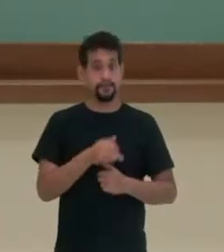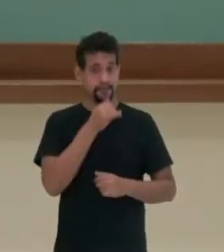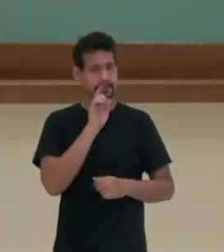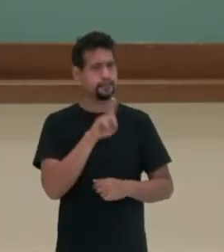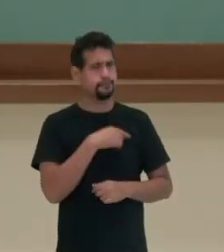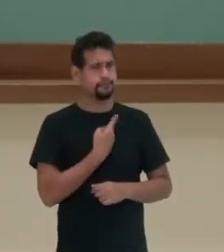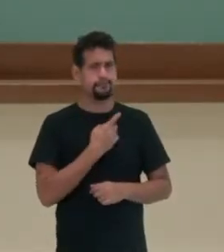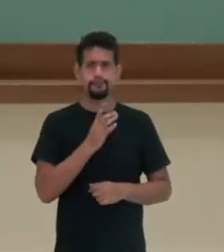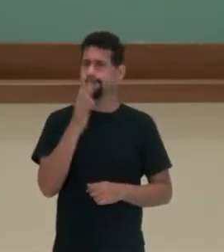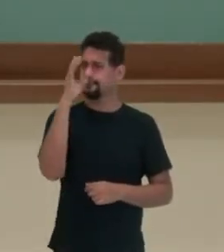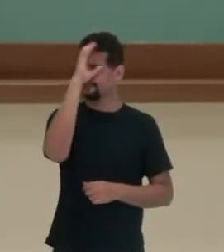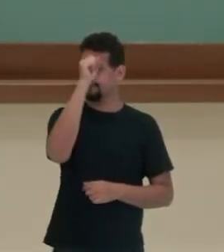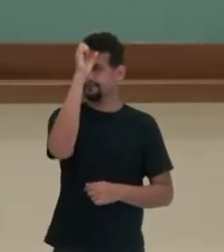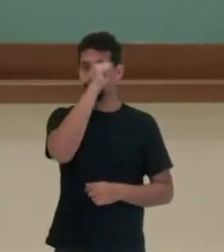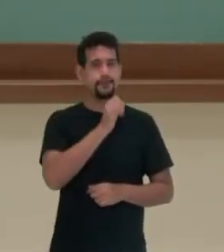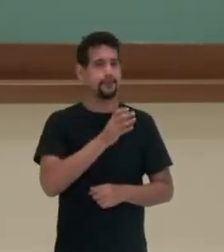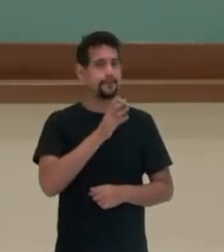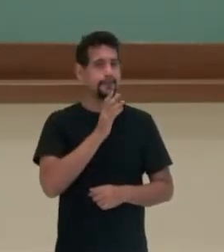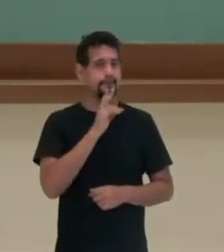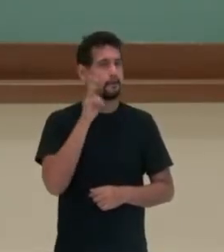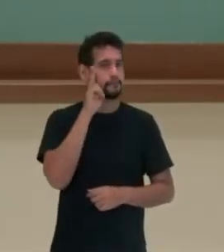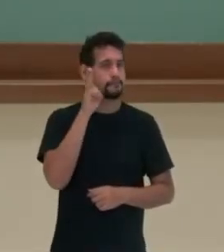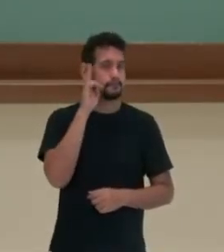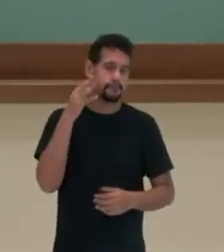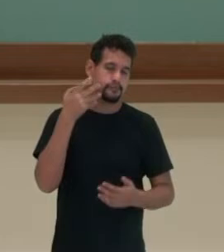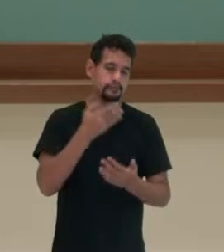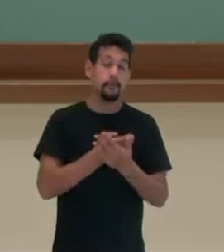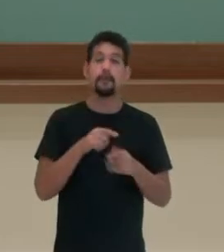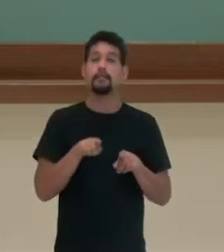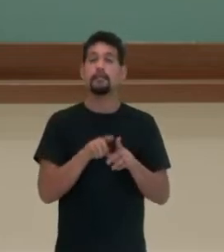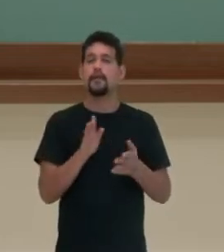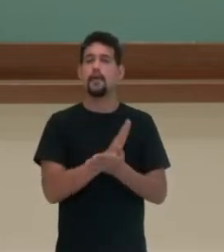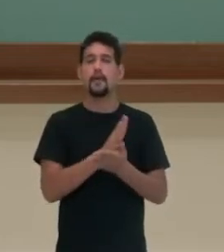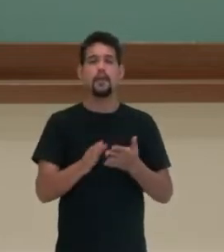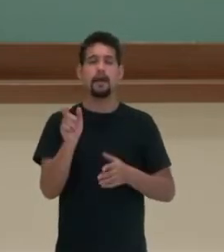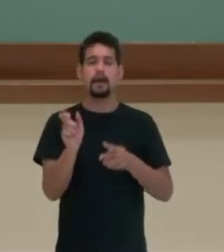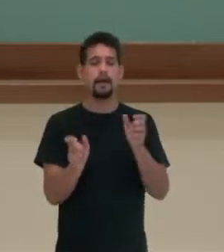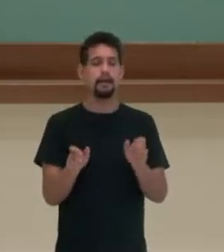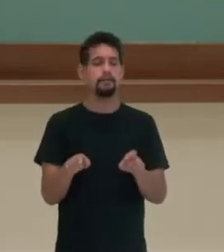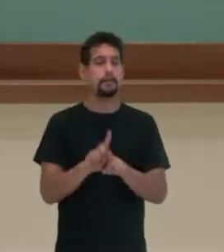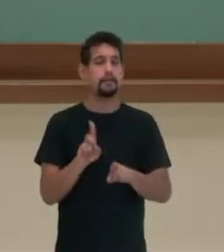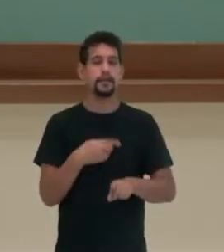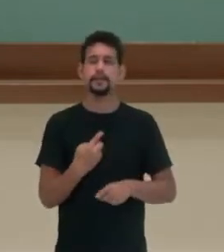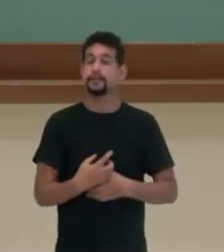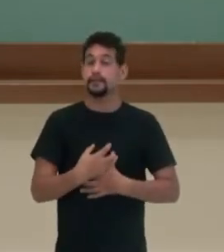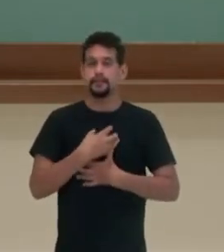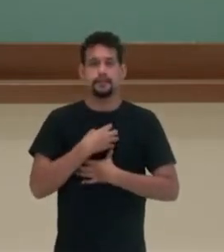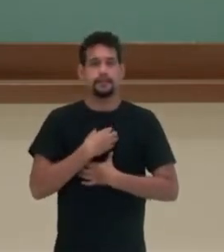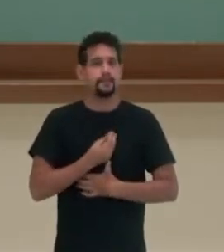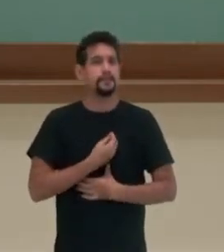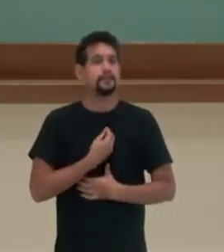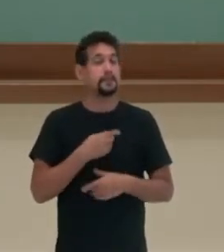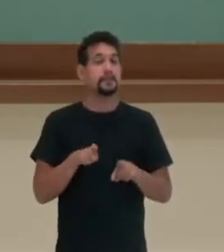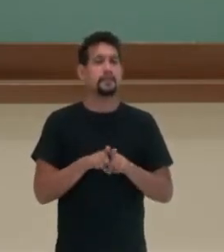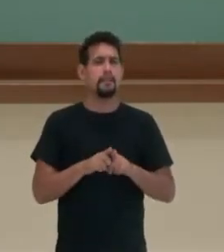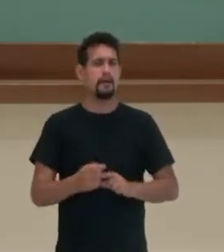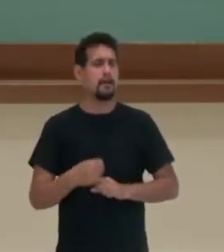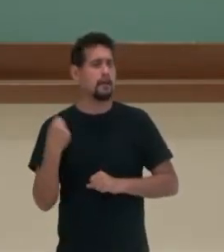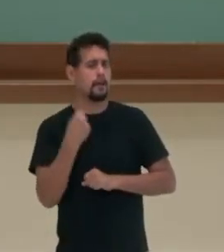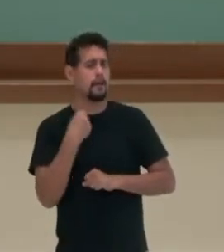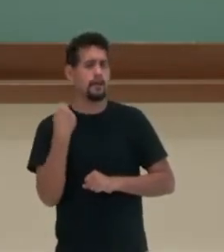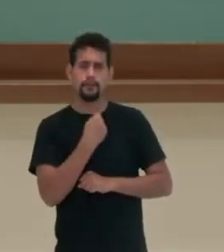pouquinho mais, conhecer a sua história e algumas características, que vocês também possam vivenciar as lutas